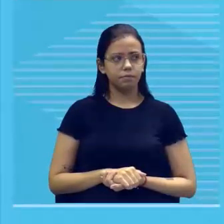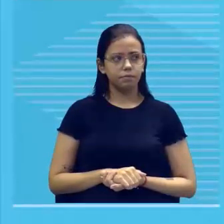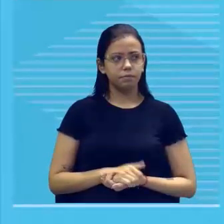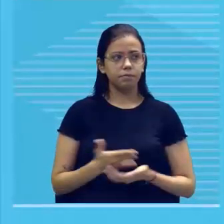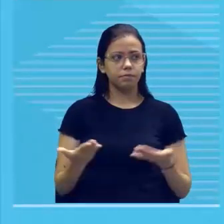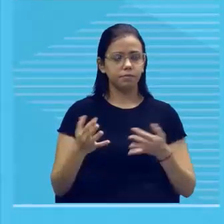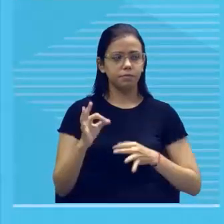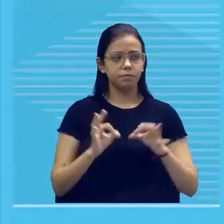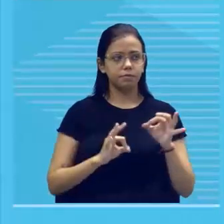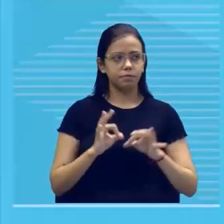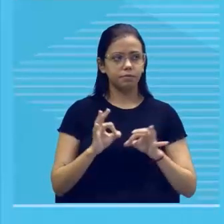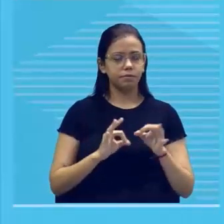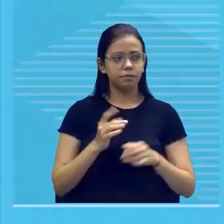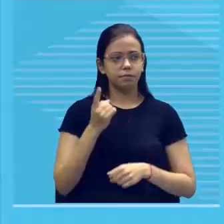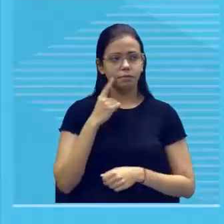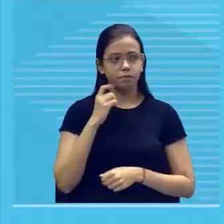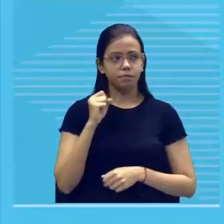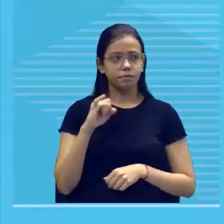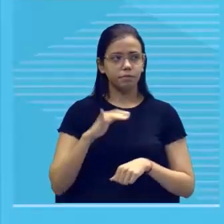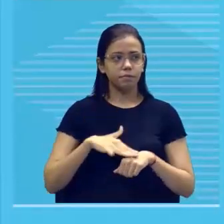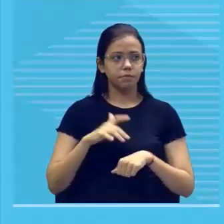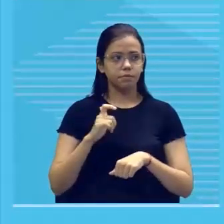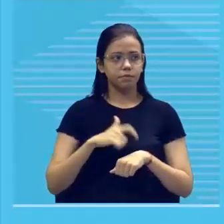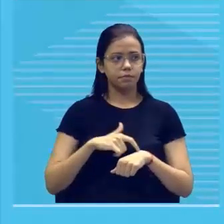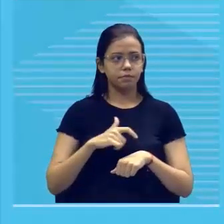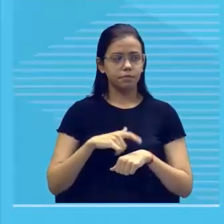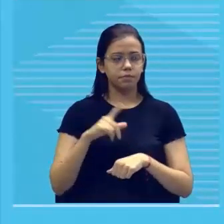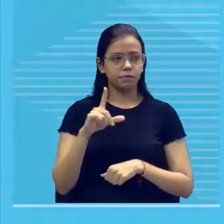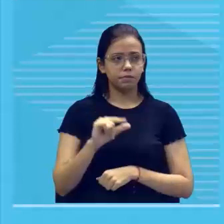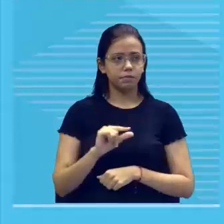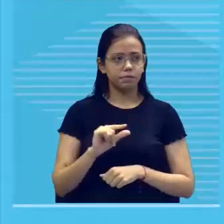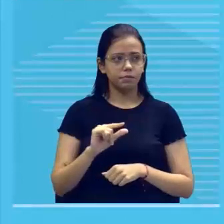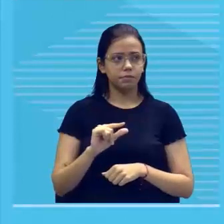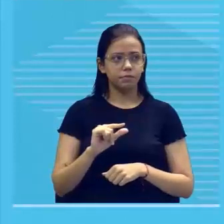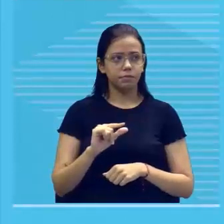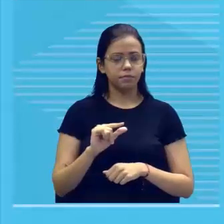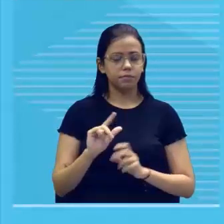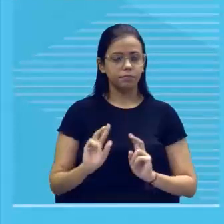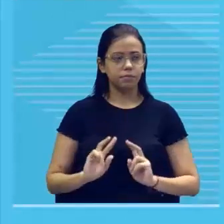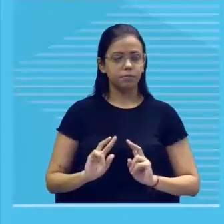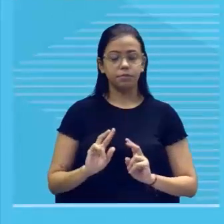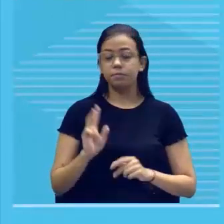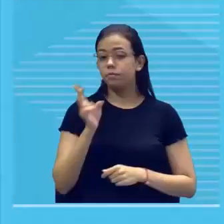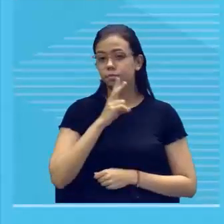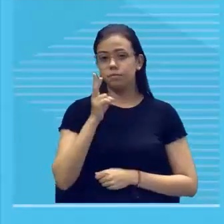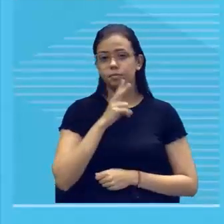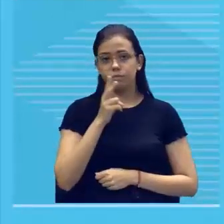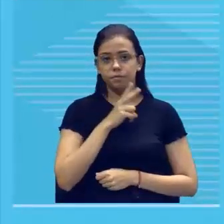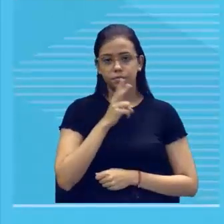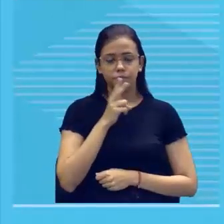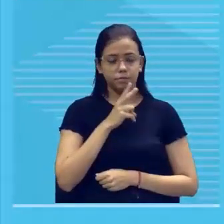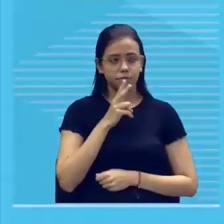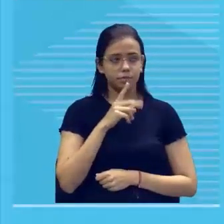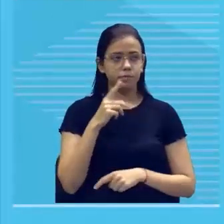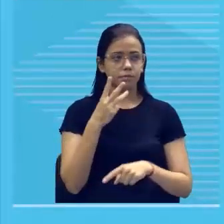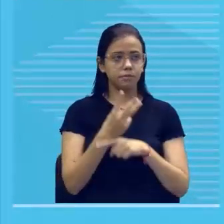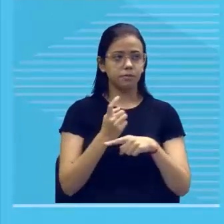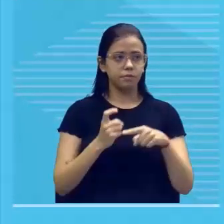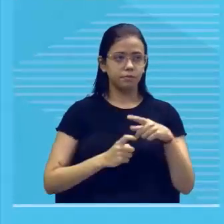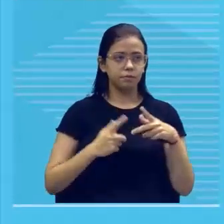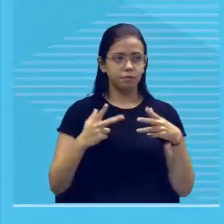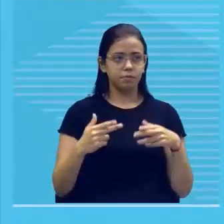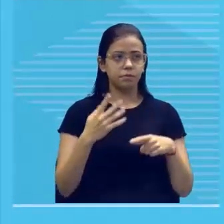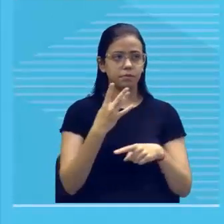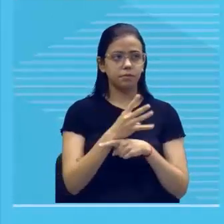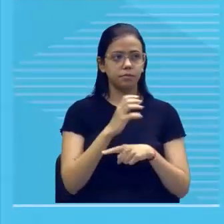arrumou olha quanto maior tempo o menor velocidade né três sobre x a que inverte